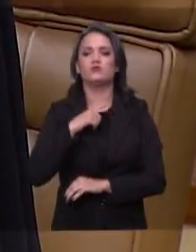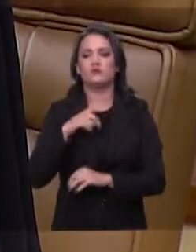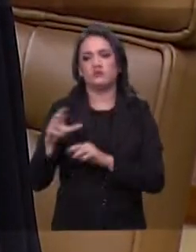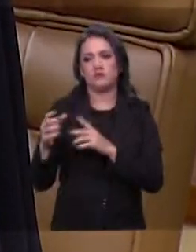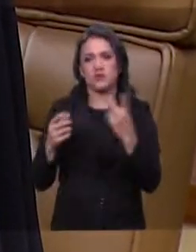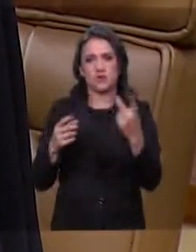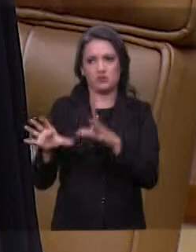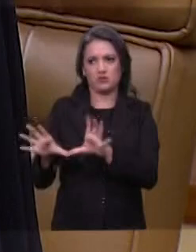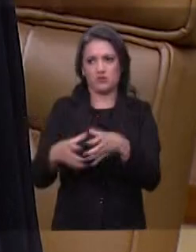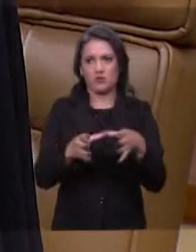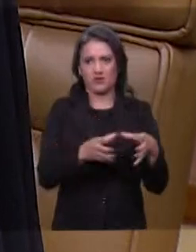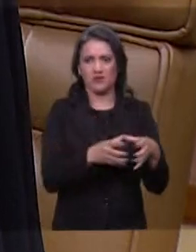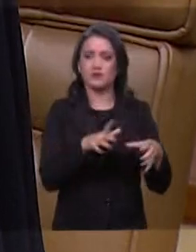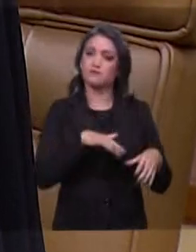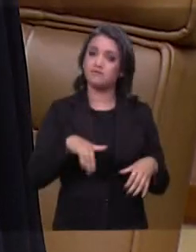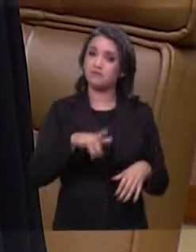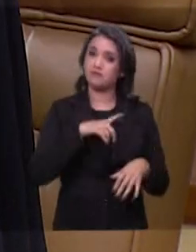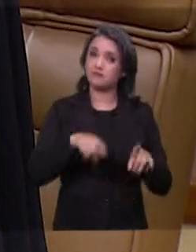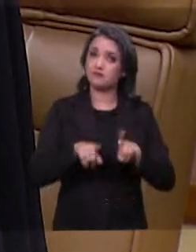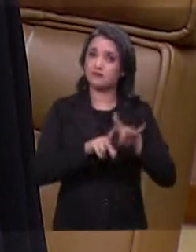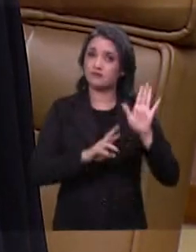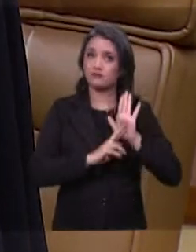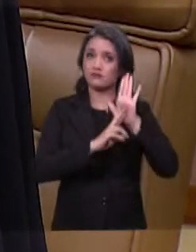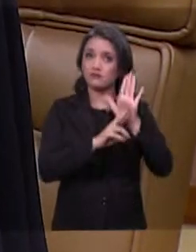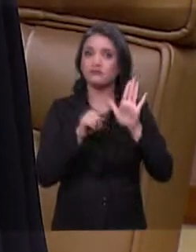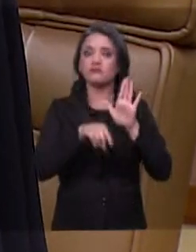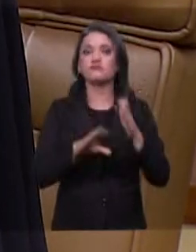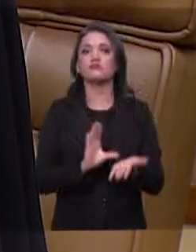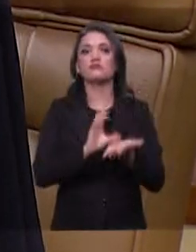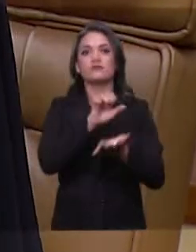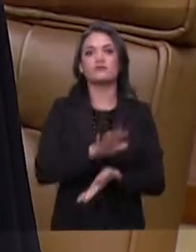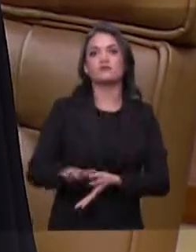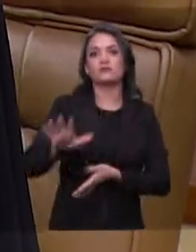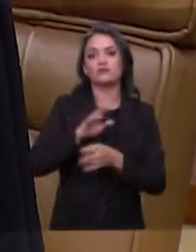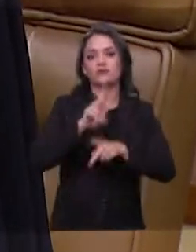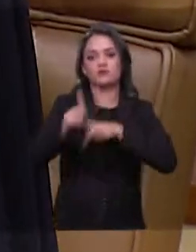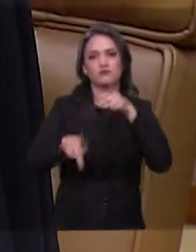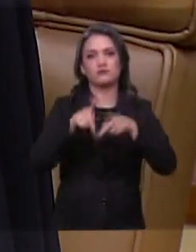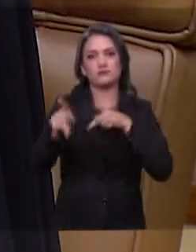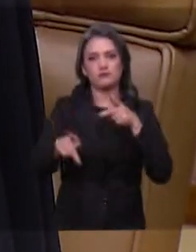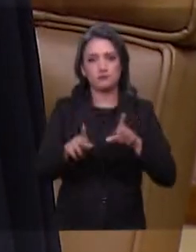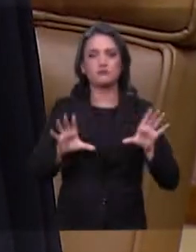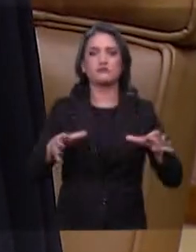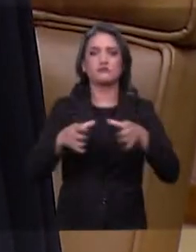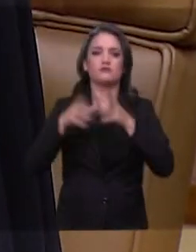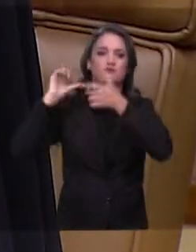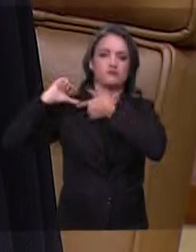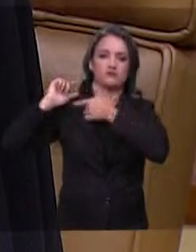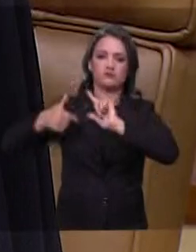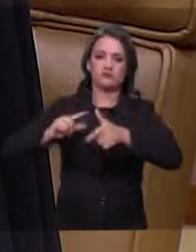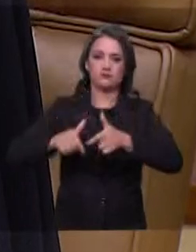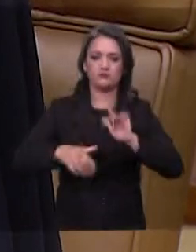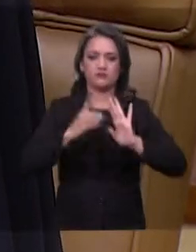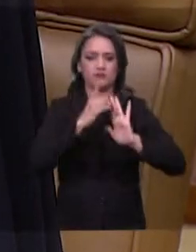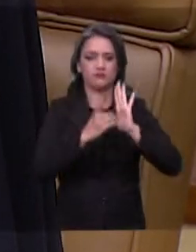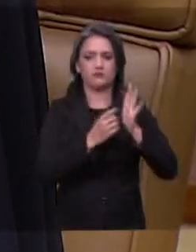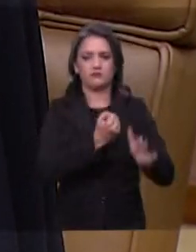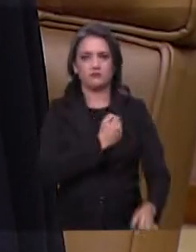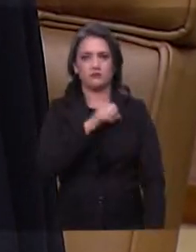fechos. Possui ainda a representação do Conselho Nacional de Povos e Comunidades Tradicionais, conforme decreto número